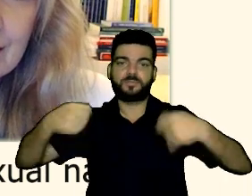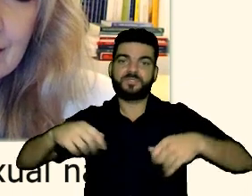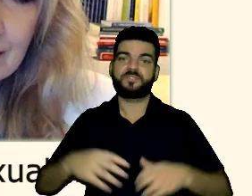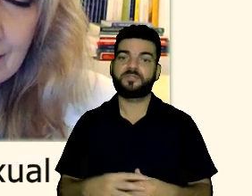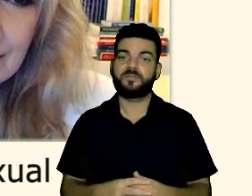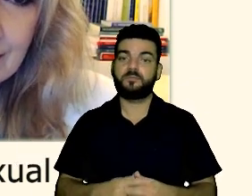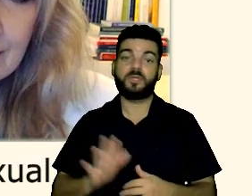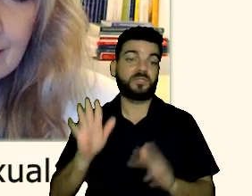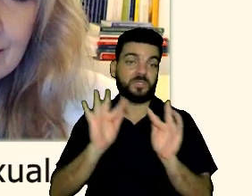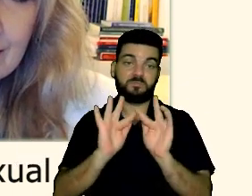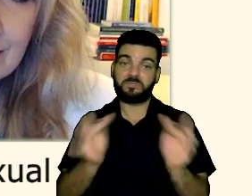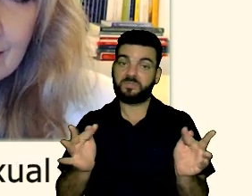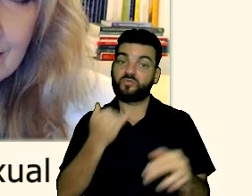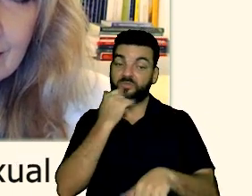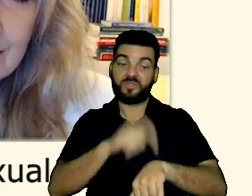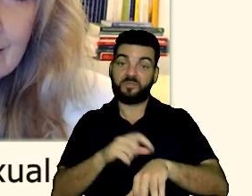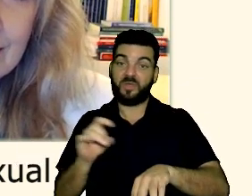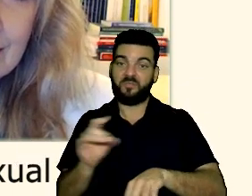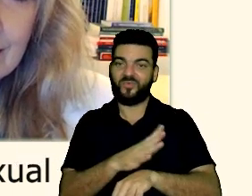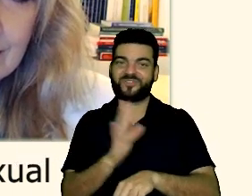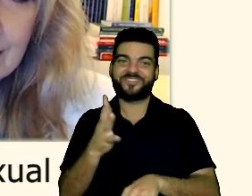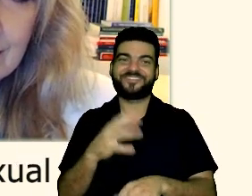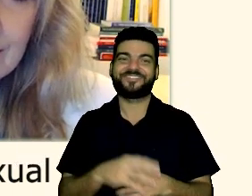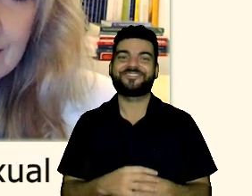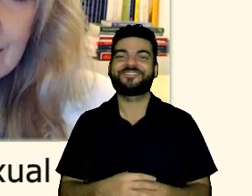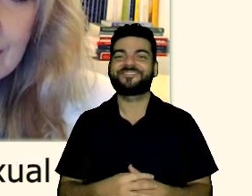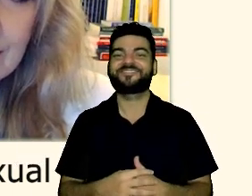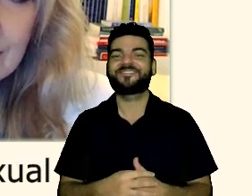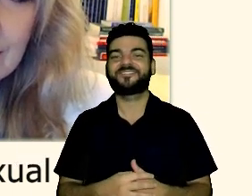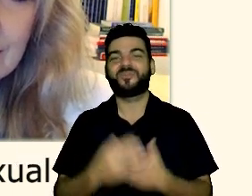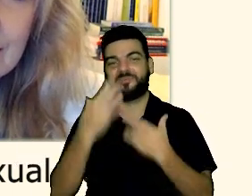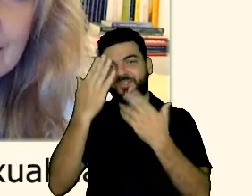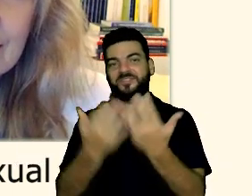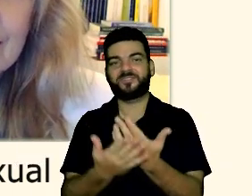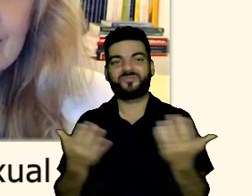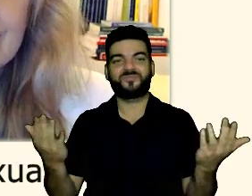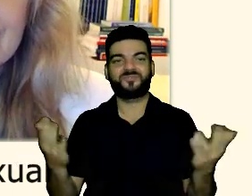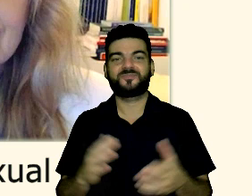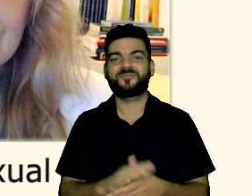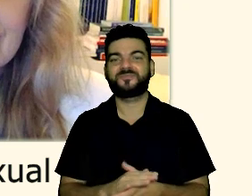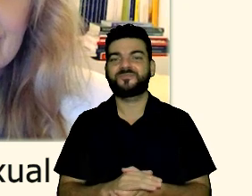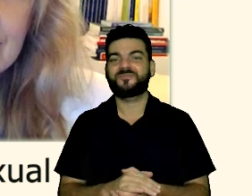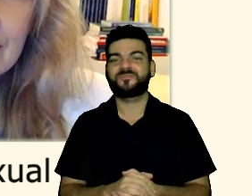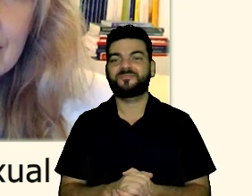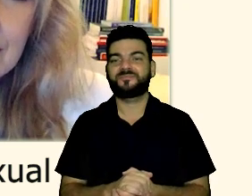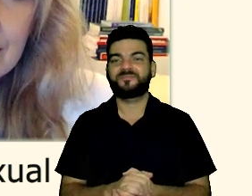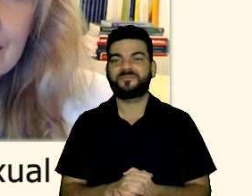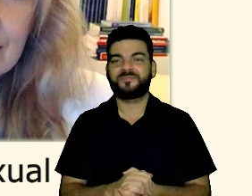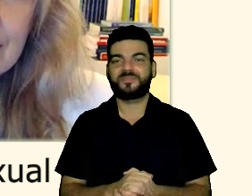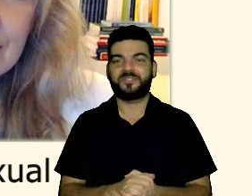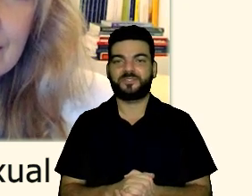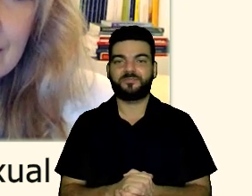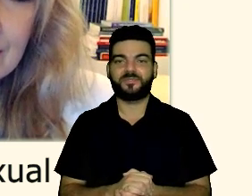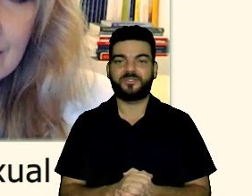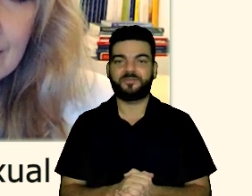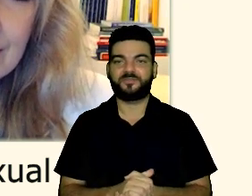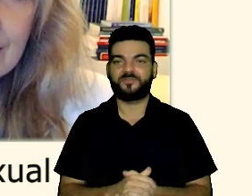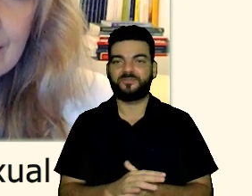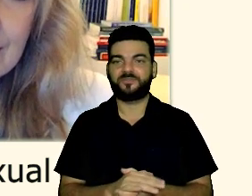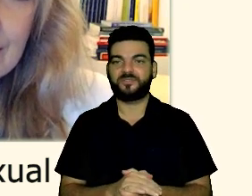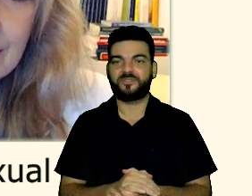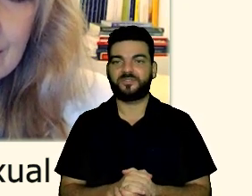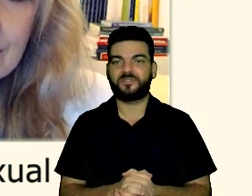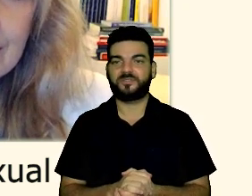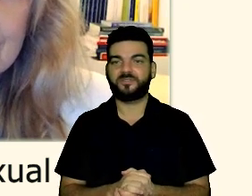e acredito que a gente precisa rever, né, toda essa política. Mas eu penso que é isso, acho que o tempo já estourou